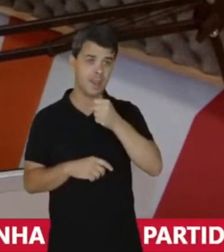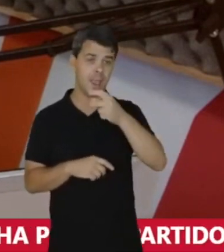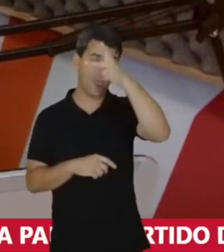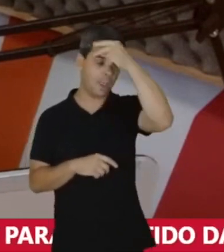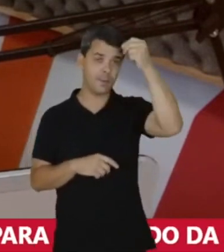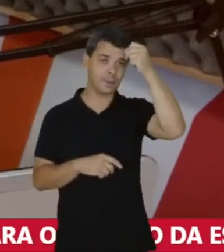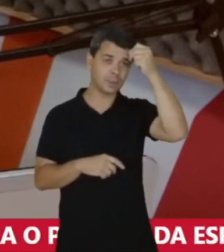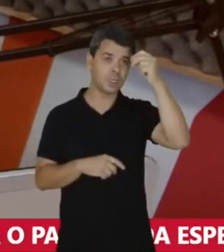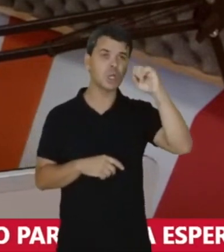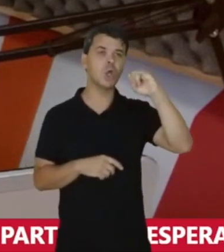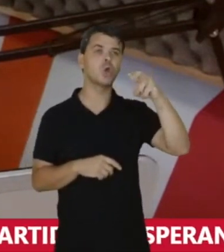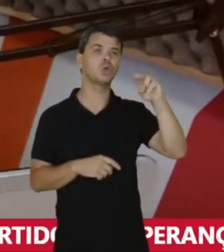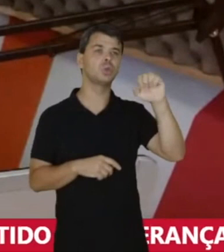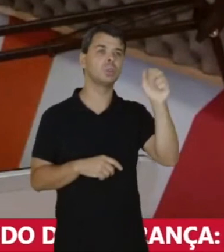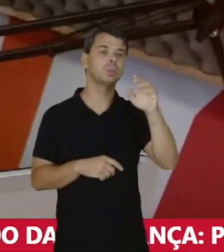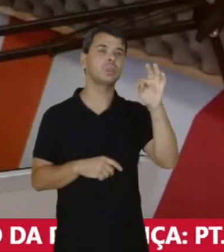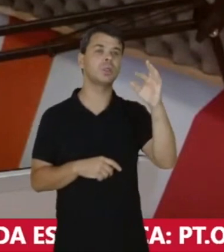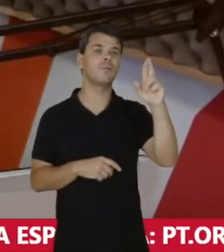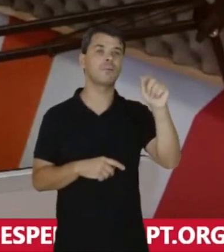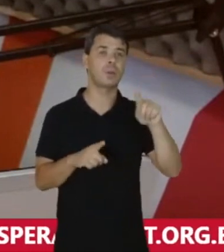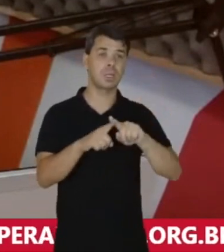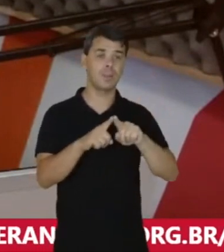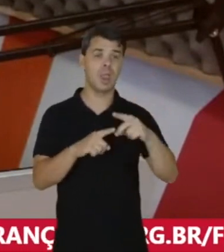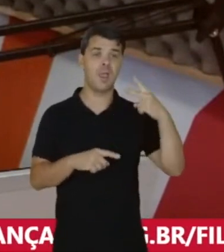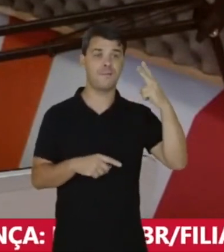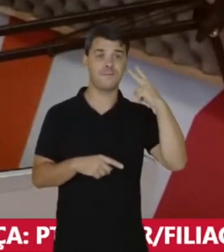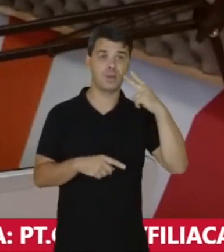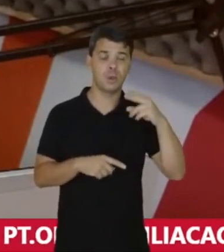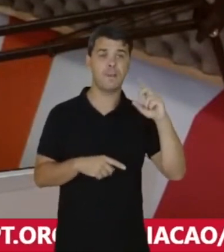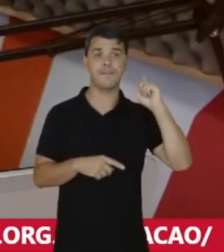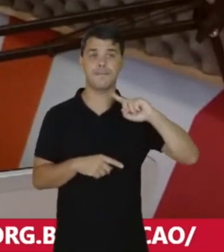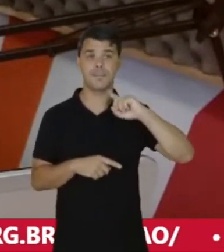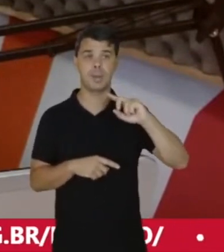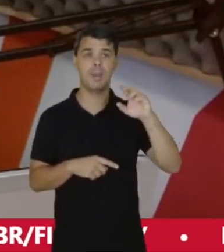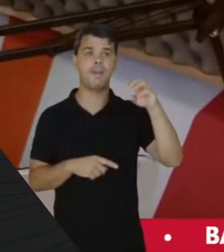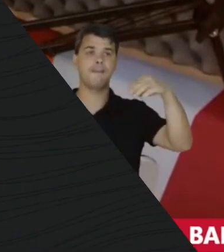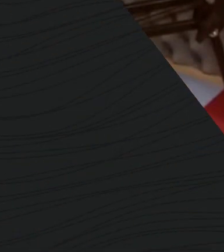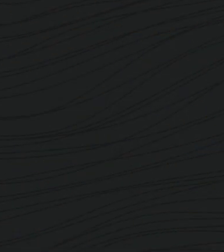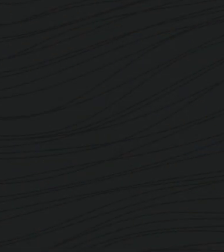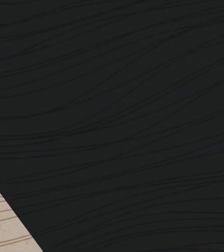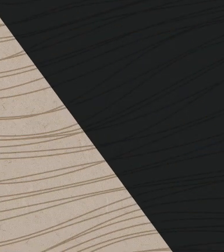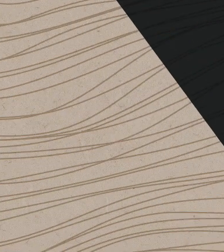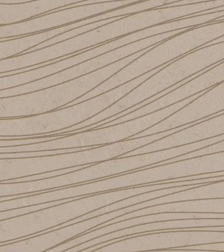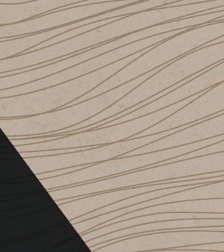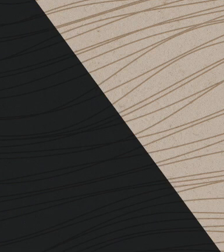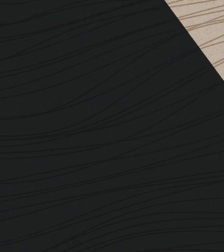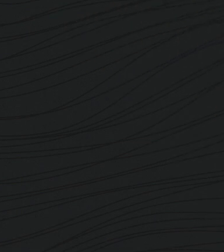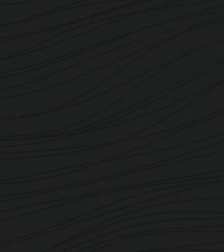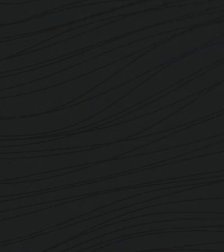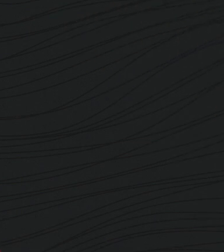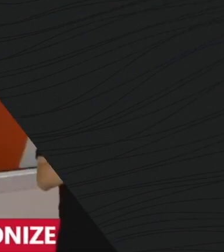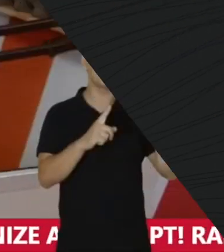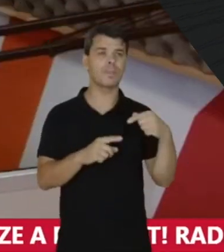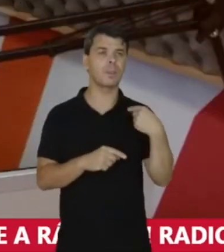de Juiz de Fora, Margarida Solomão, e a vereadora por Belo Horizonte, Macaé Evaristo. E você que está nos